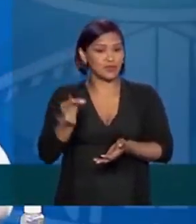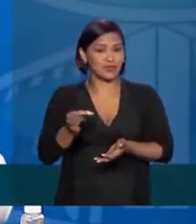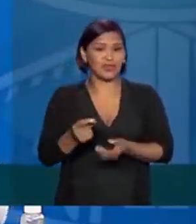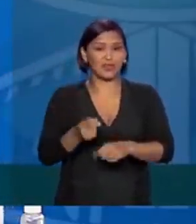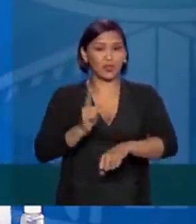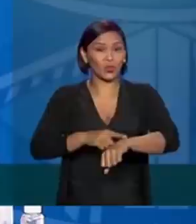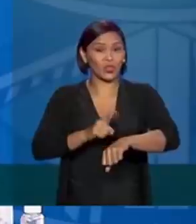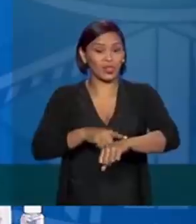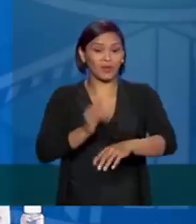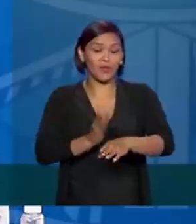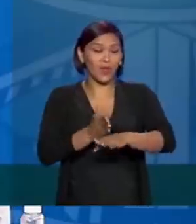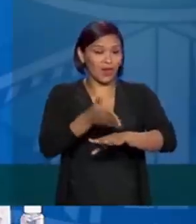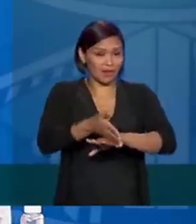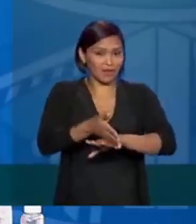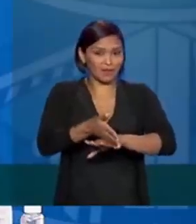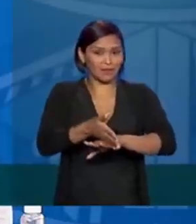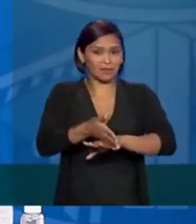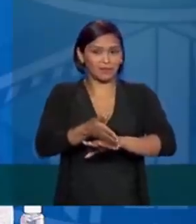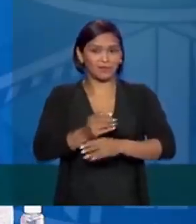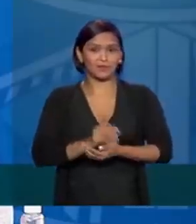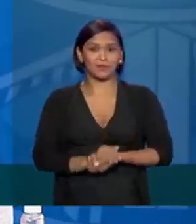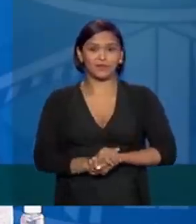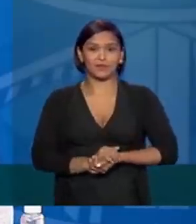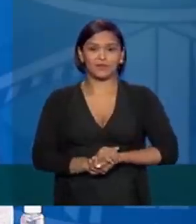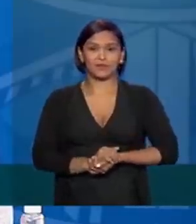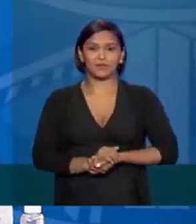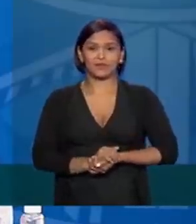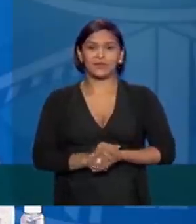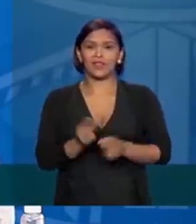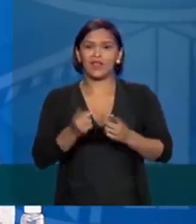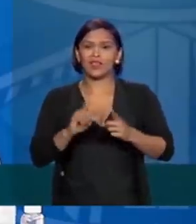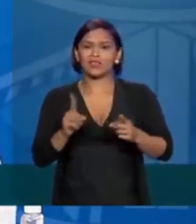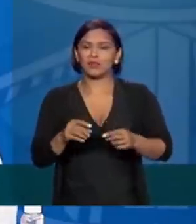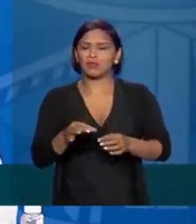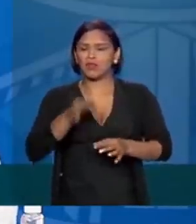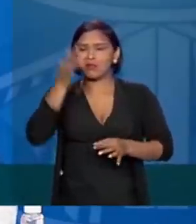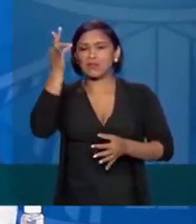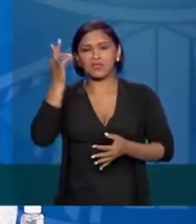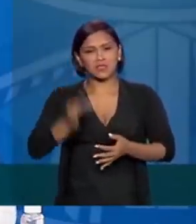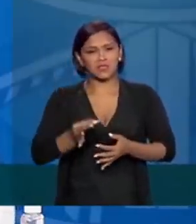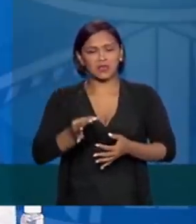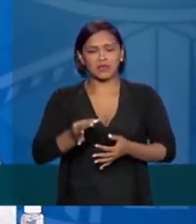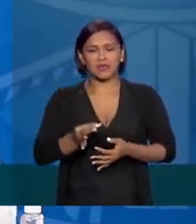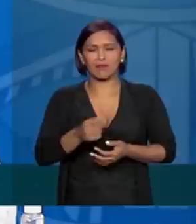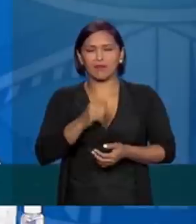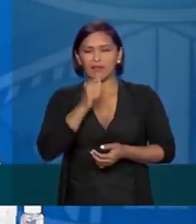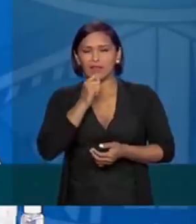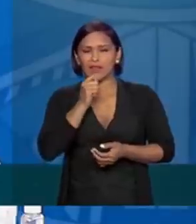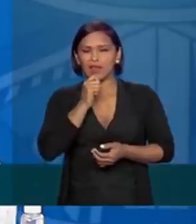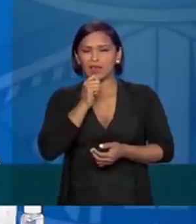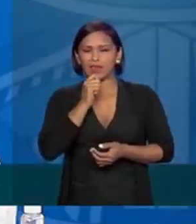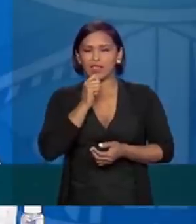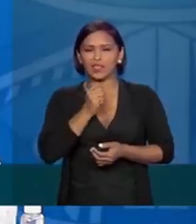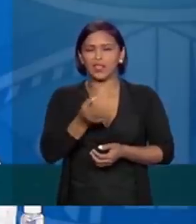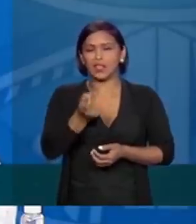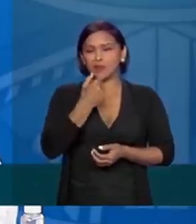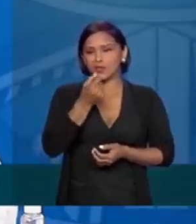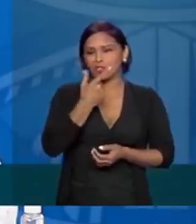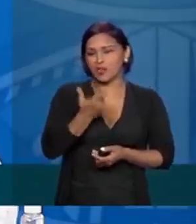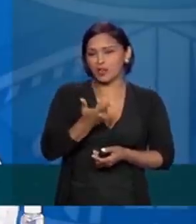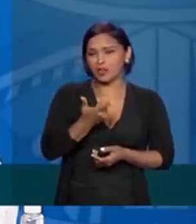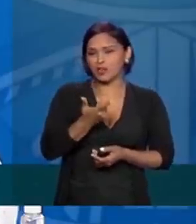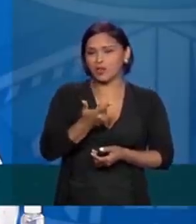a gente sabe que a gente para não tem nenhuma evidência ainda que pode-se usar profilático muito menos nas pessoas